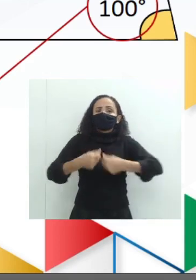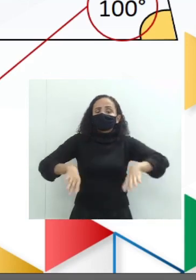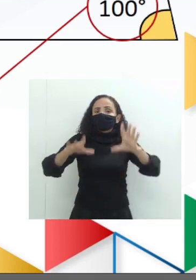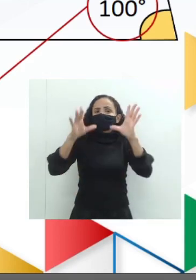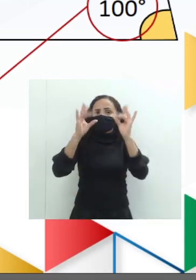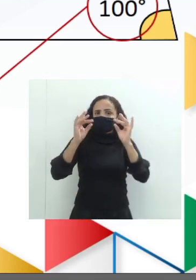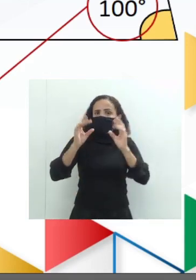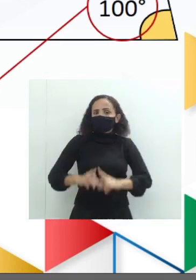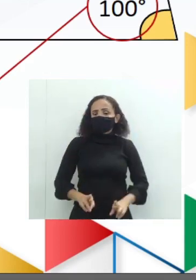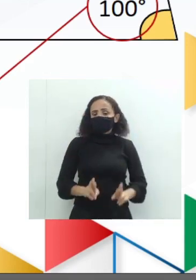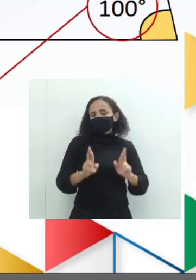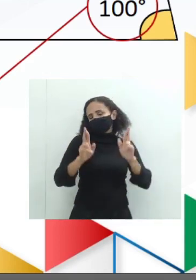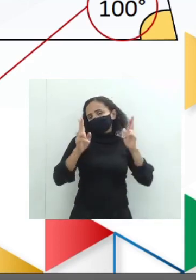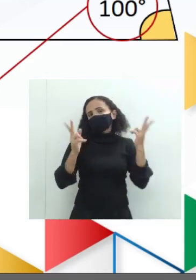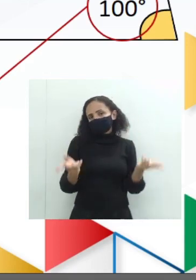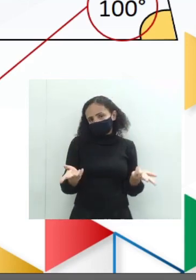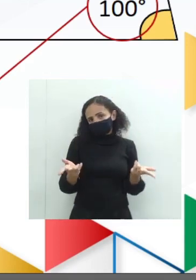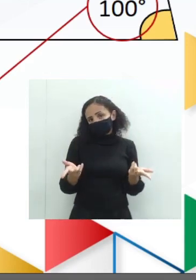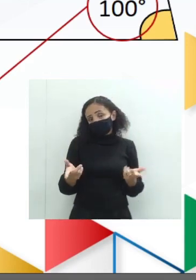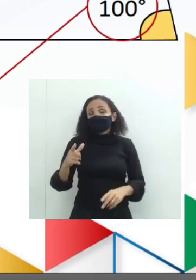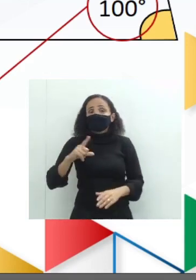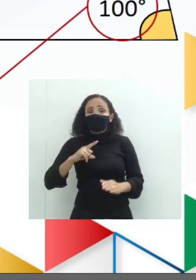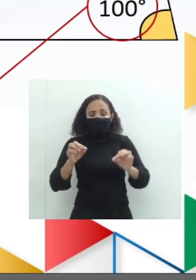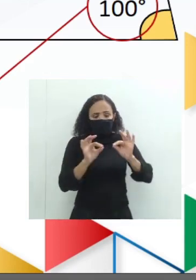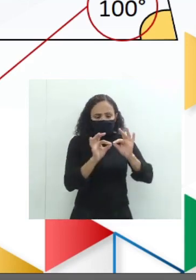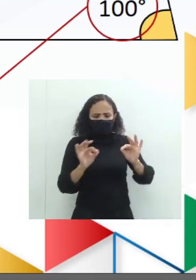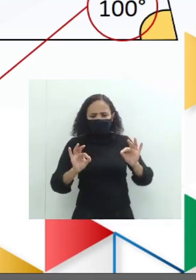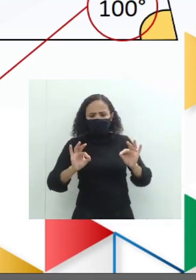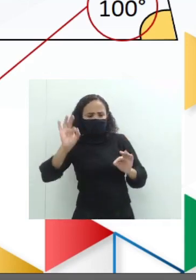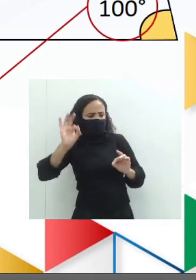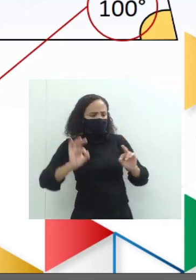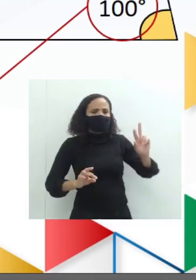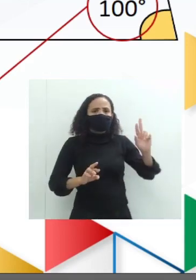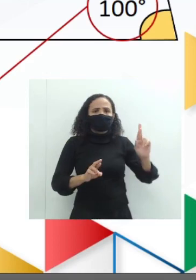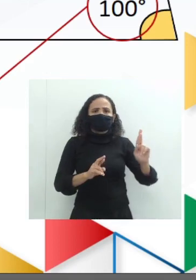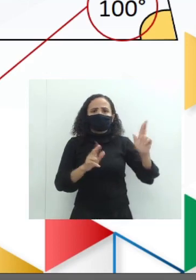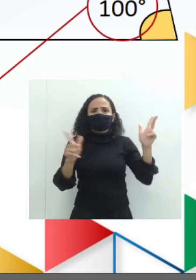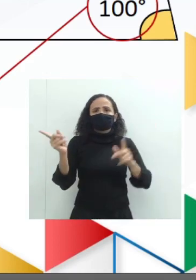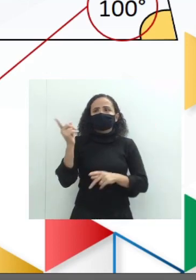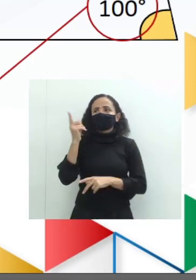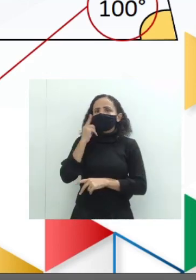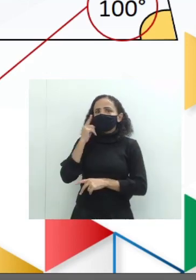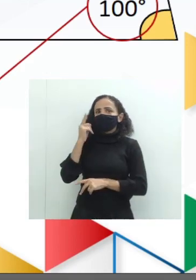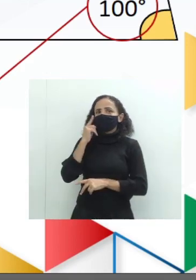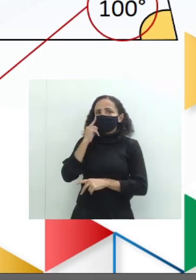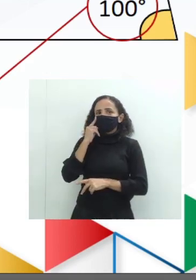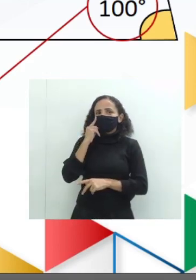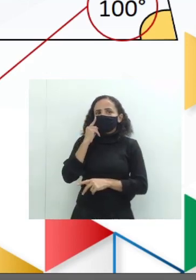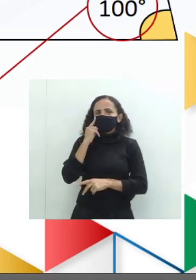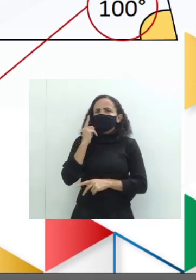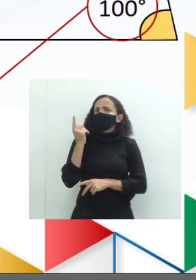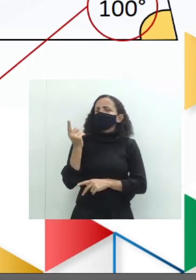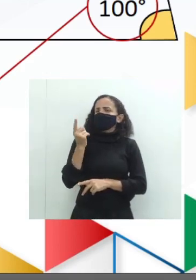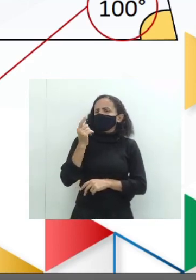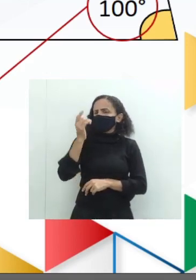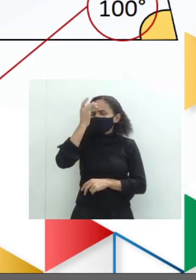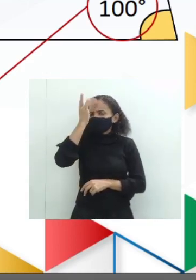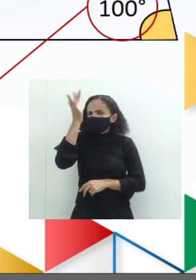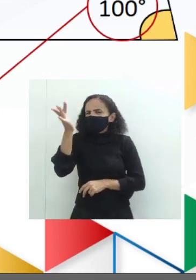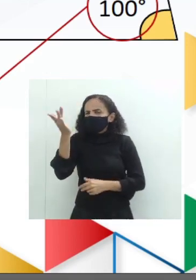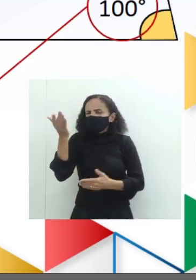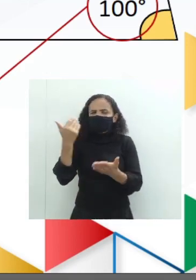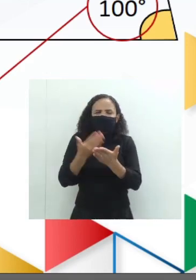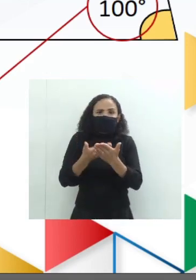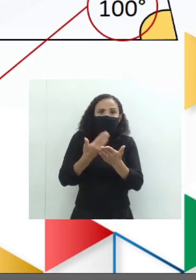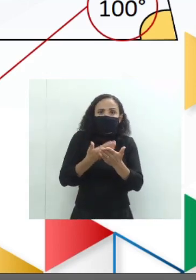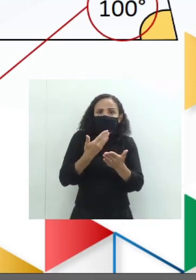lados diferentes. E quando eu tenho lados diferentes, eu tenho um triângulo escaleno. Olha como fica mais fácil da gente